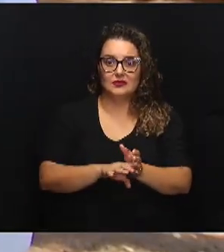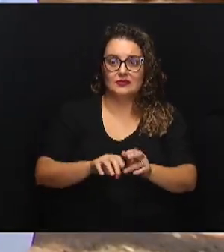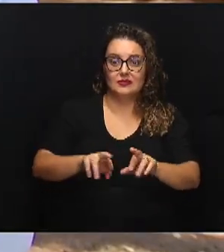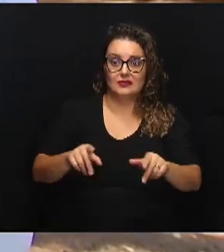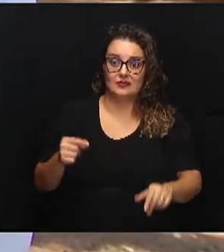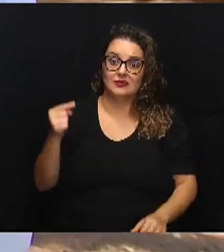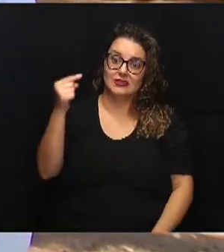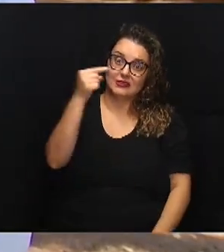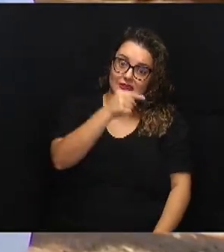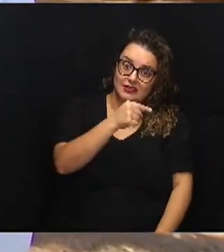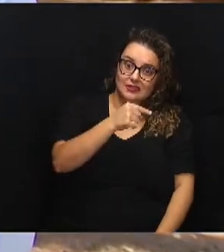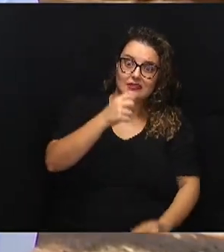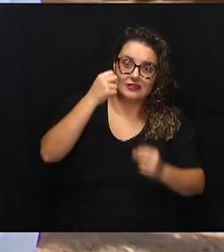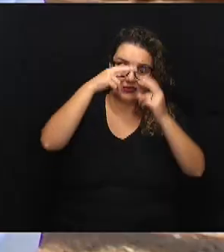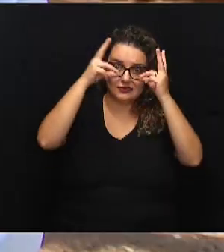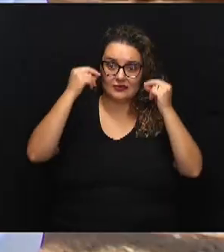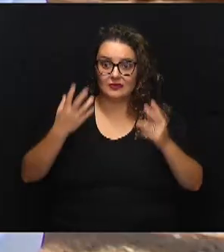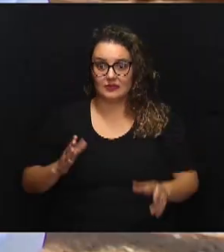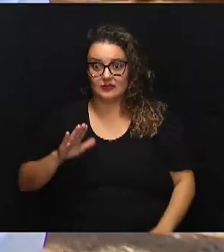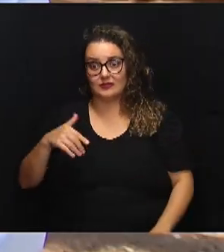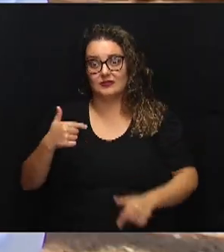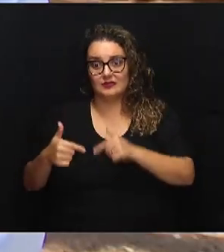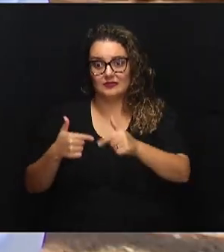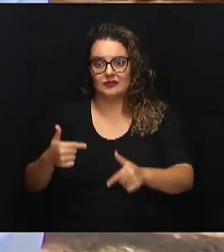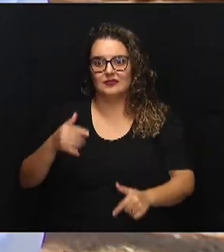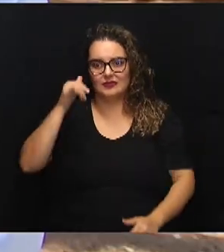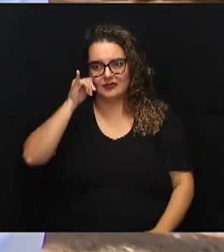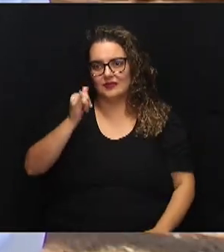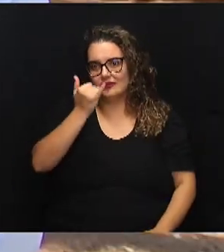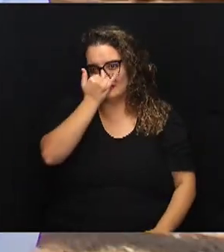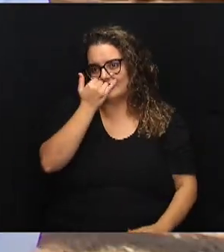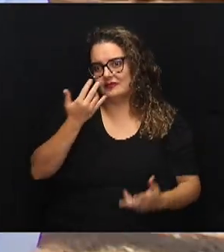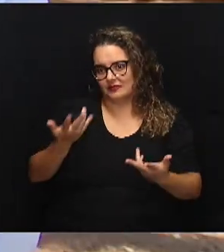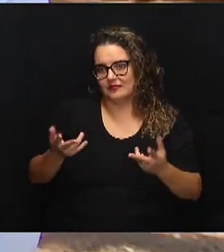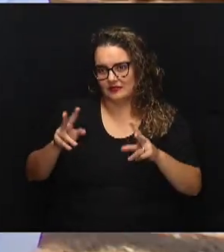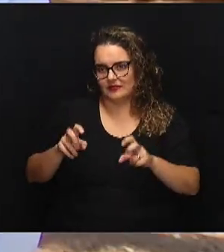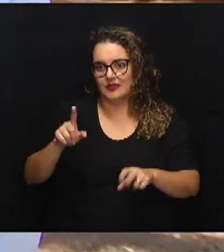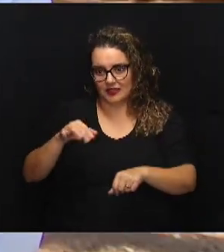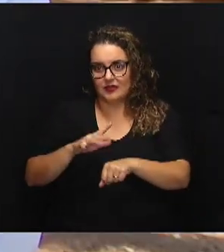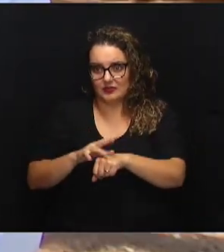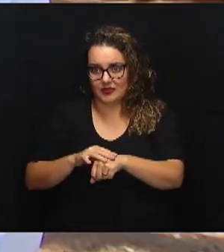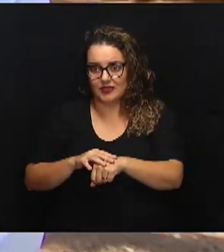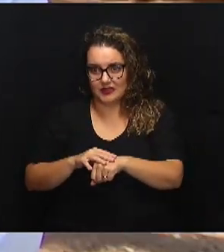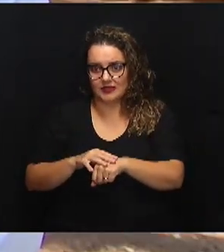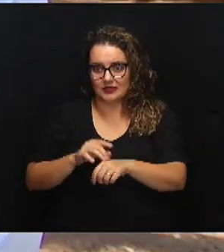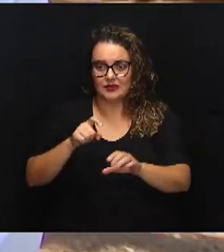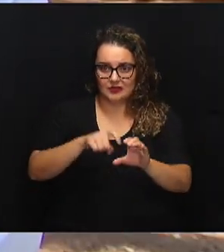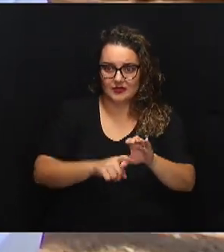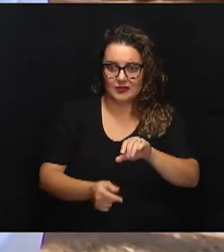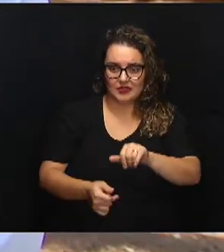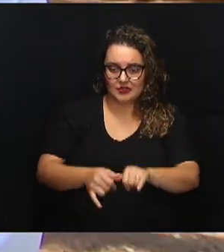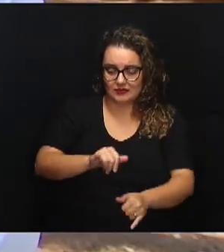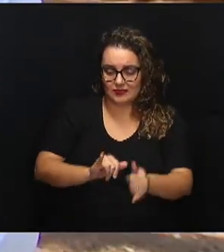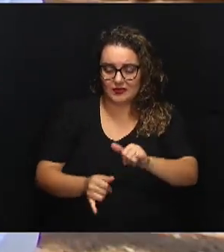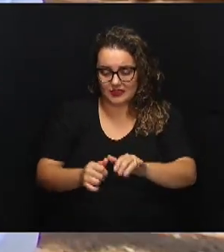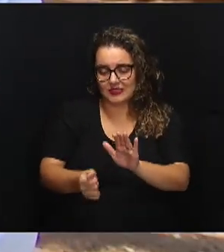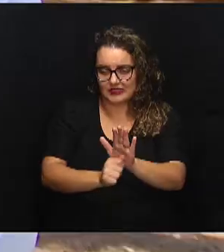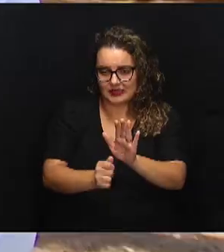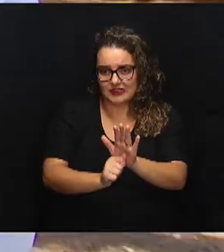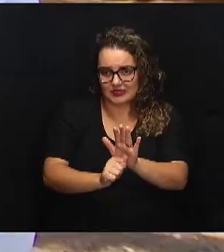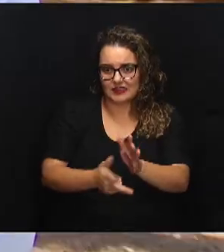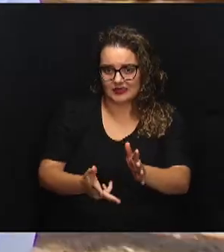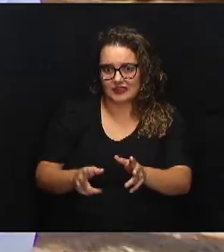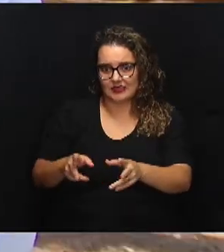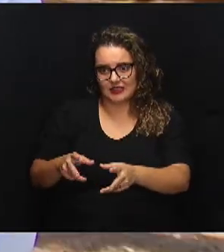estão lá na enfermaria. Quando você trabalha aqui, a prevenção, vamos dizer assim, é uma doença. A dependência química é uma doença reconhecida